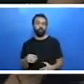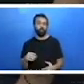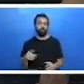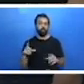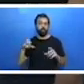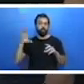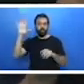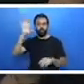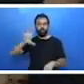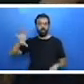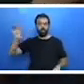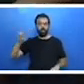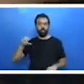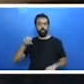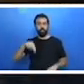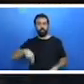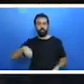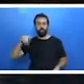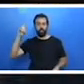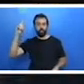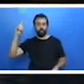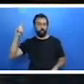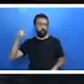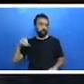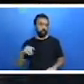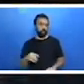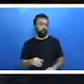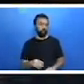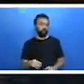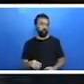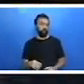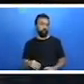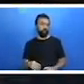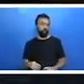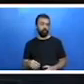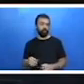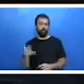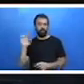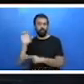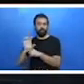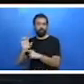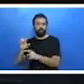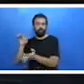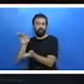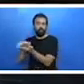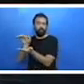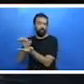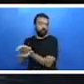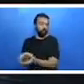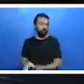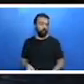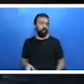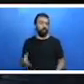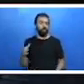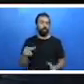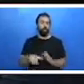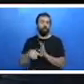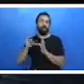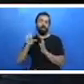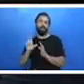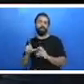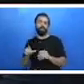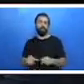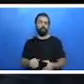no Recife. Qual será o próximo? Olha lá. Antes de existir jornal e TV, era veículo de